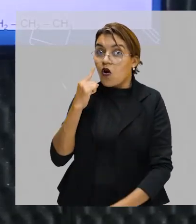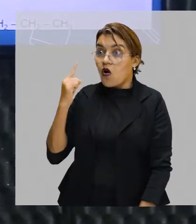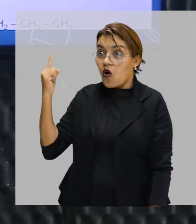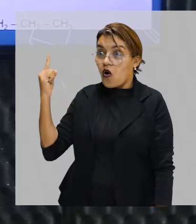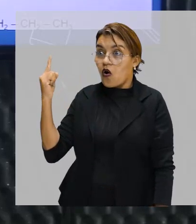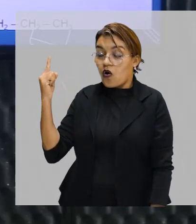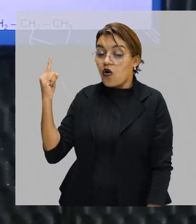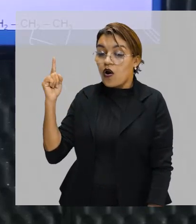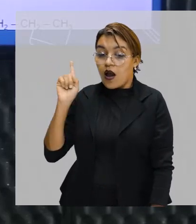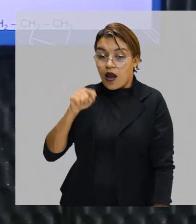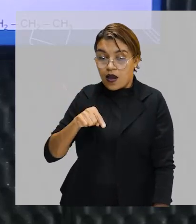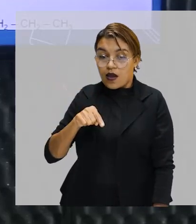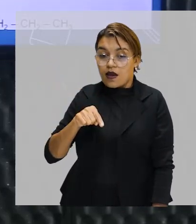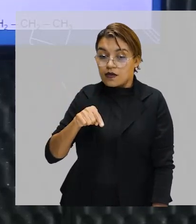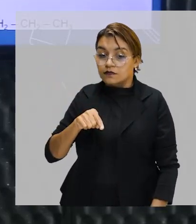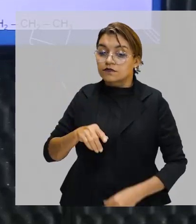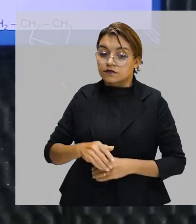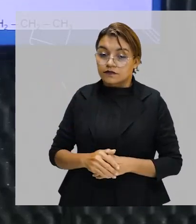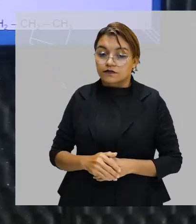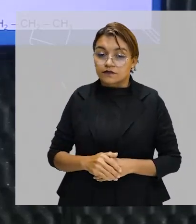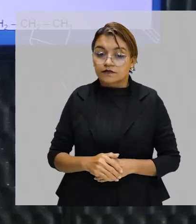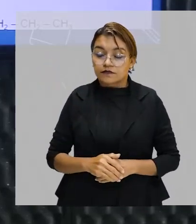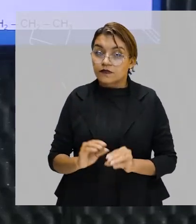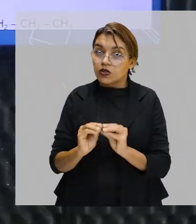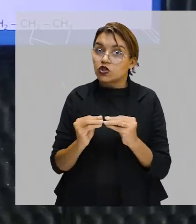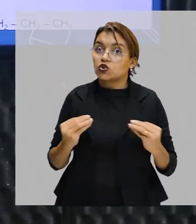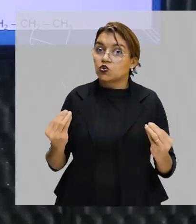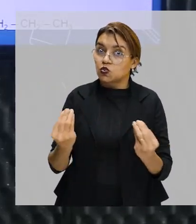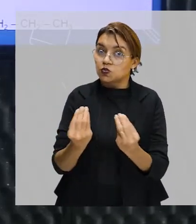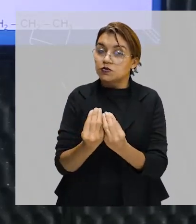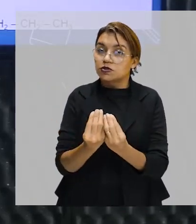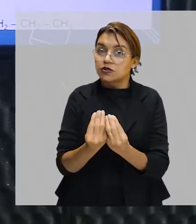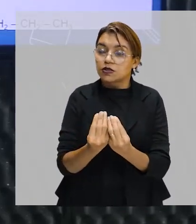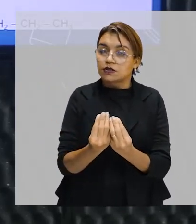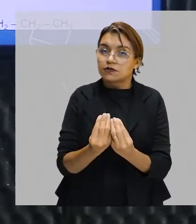o butanoato de butila e essa substância é o